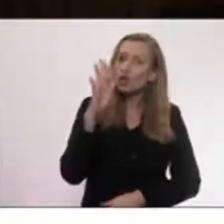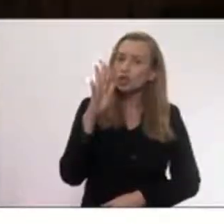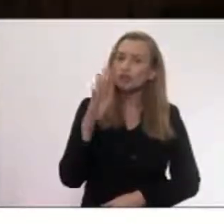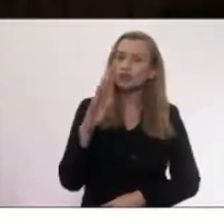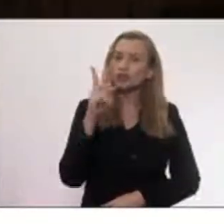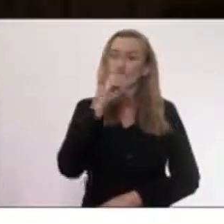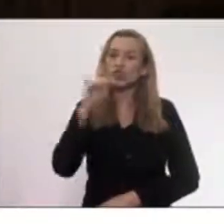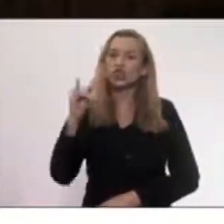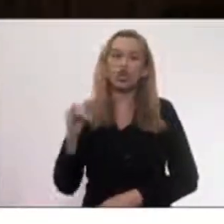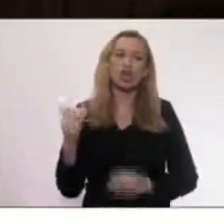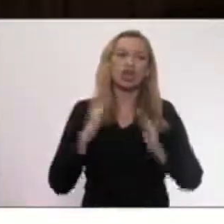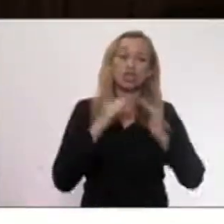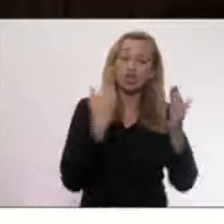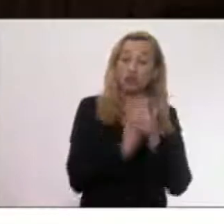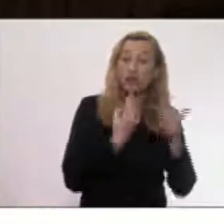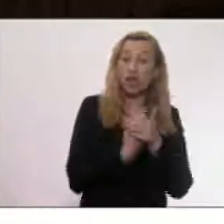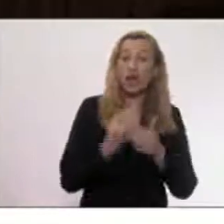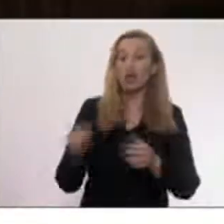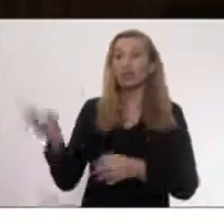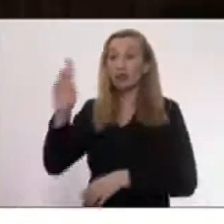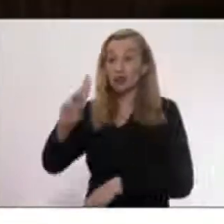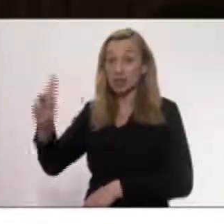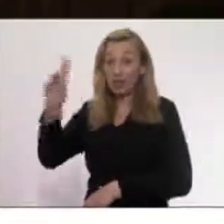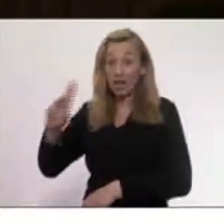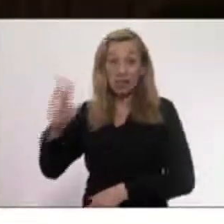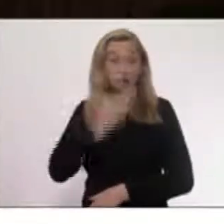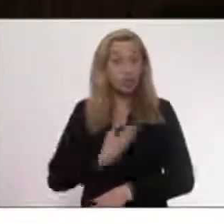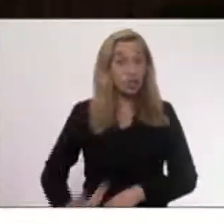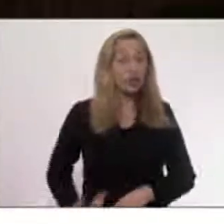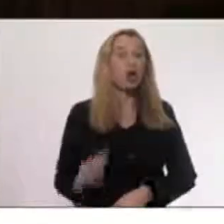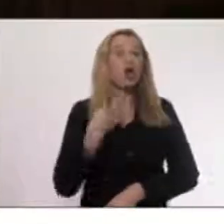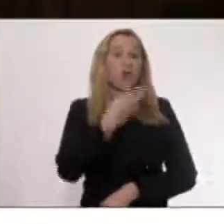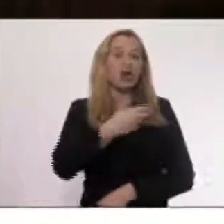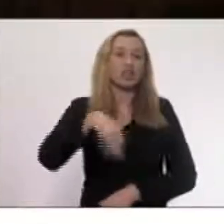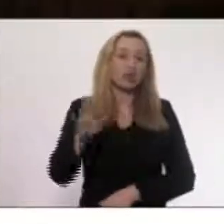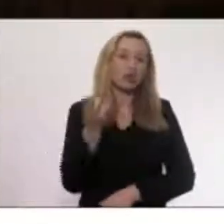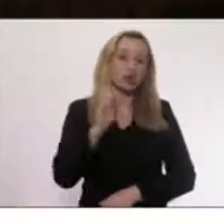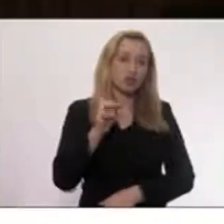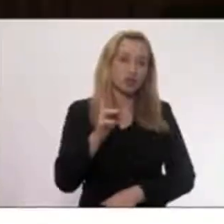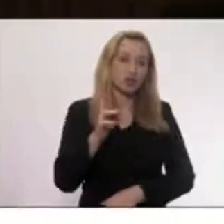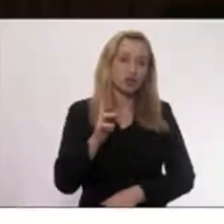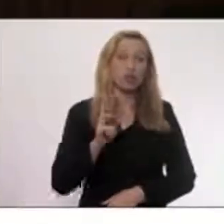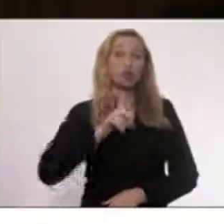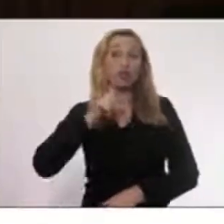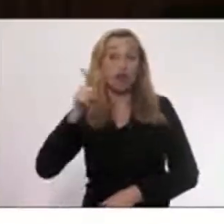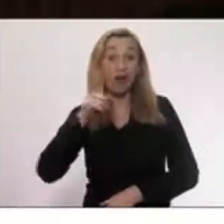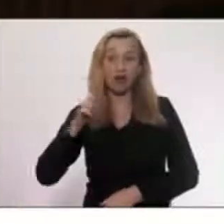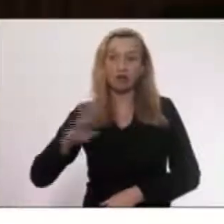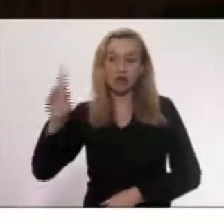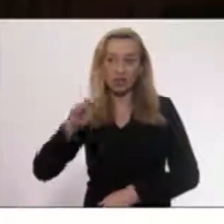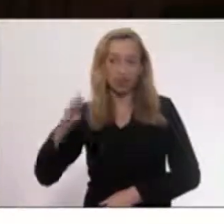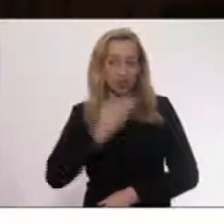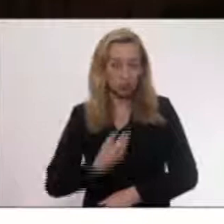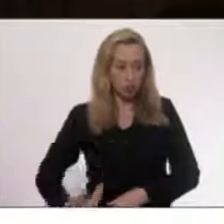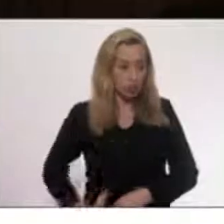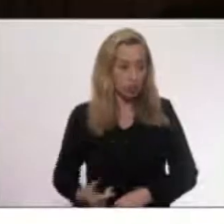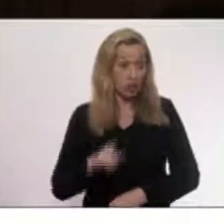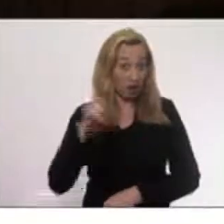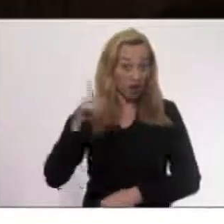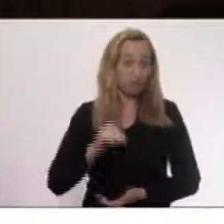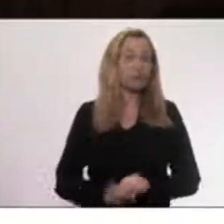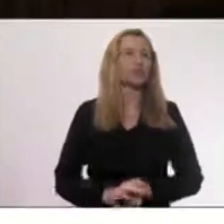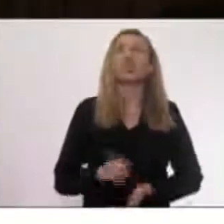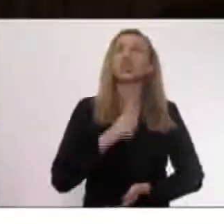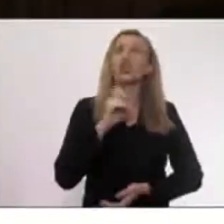pública. 4 milhões de estudantes estão nas nossas universidades públicas. Nós não estamos